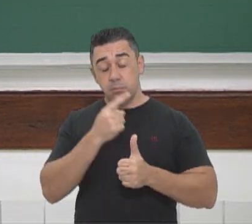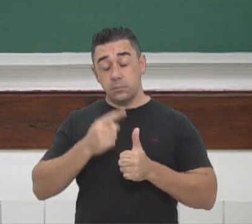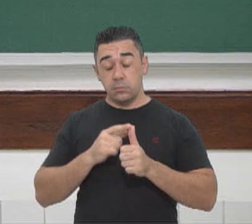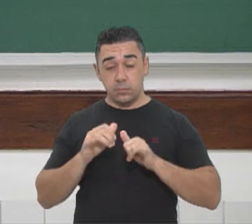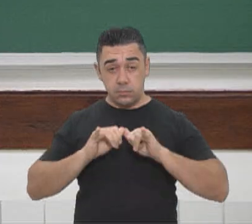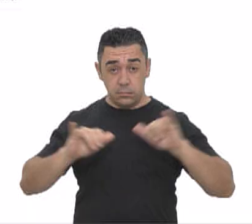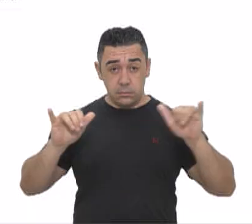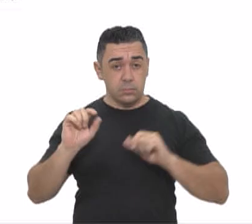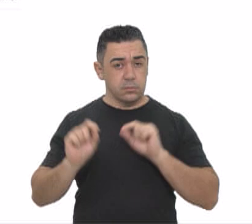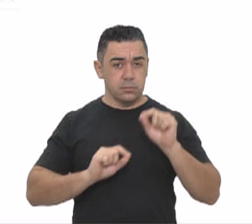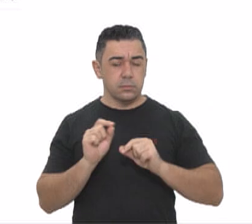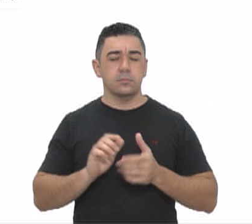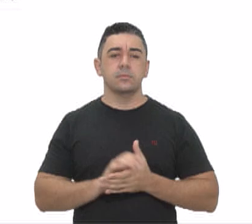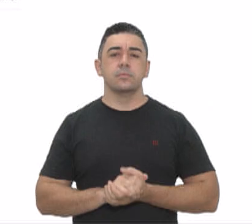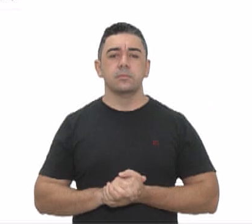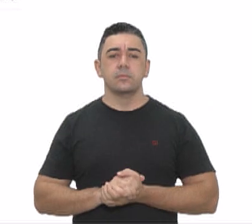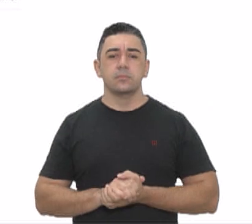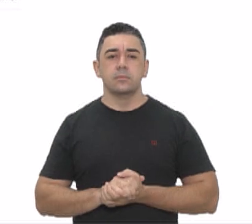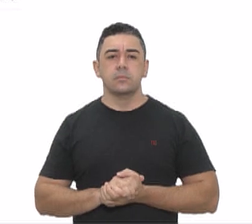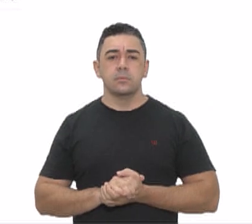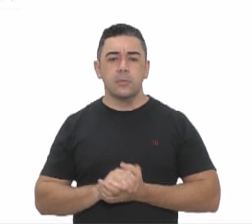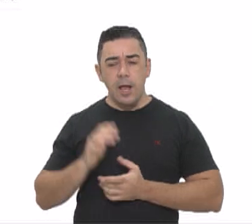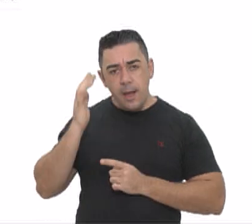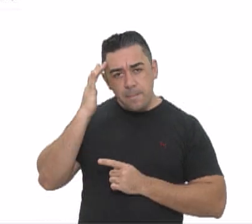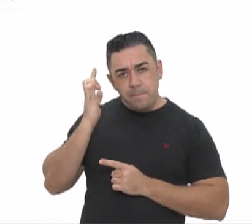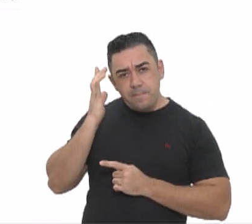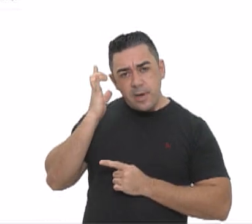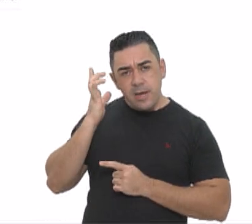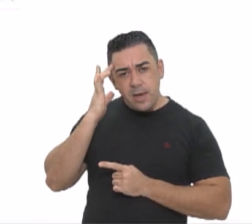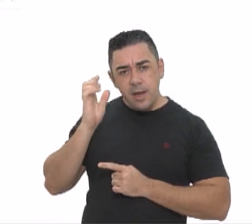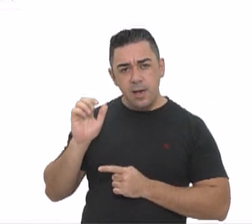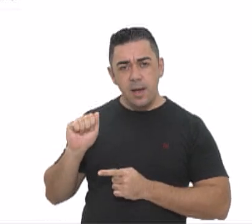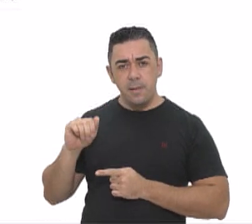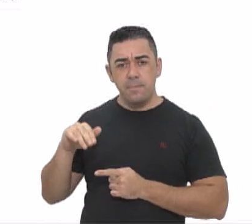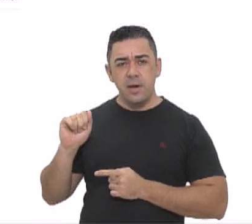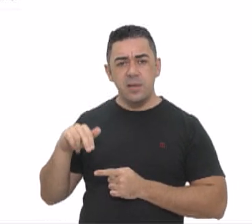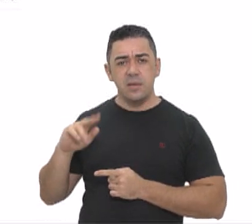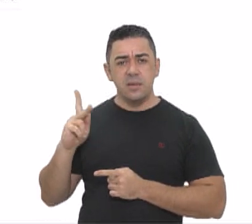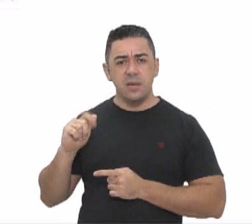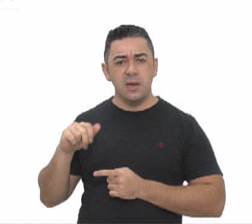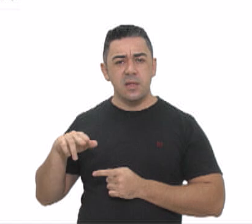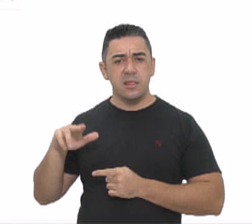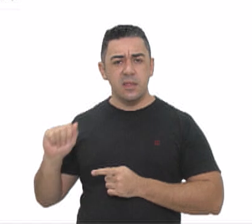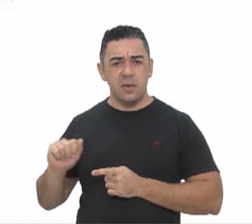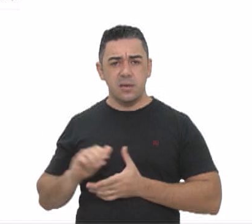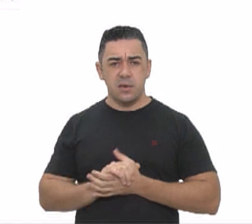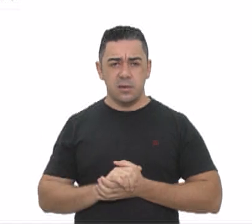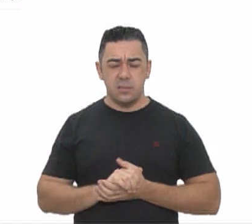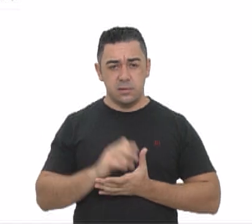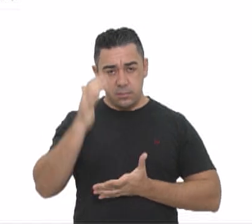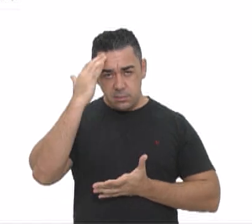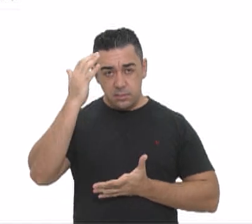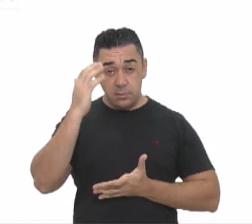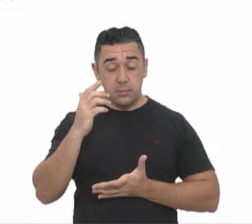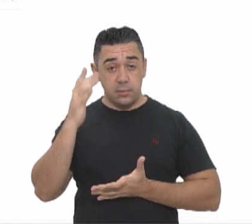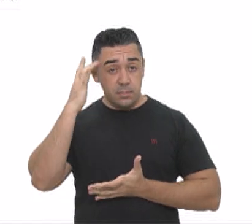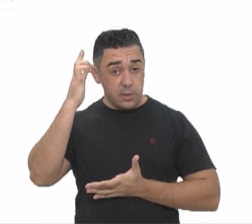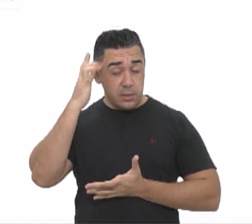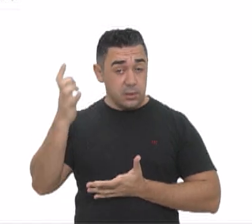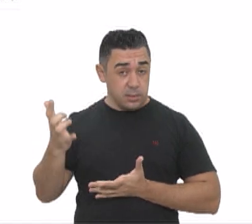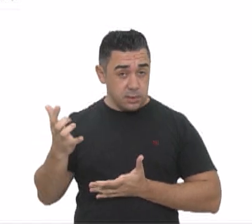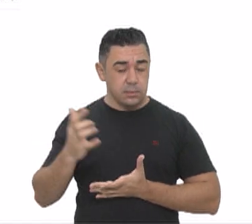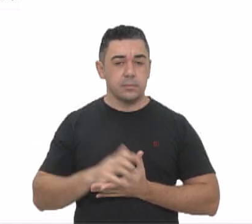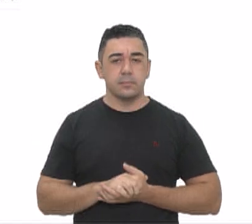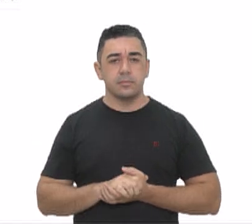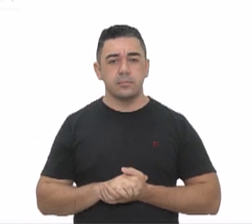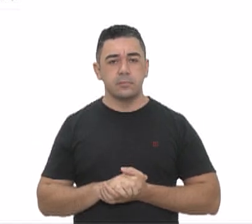titulares é esse, a partir de manhã. Olha uma palavrinha que nós vimos na aula anterior. A partir de manhã, de amanhã,